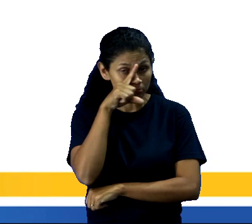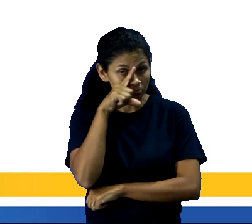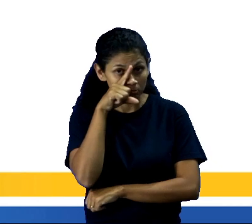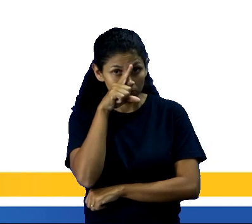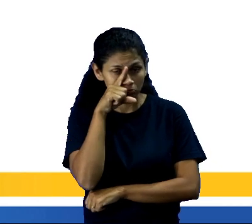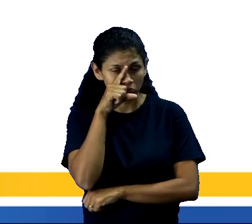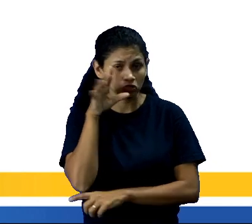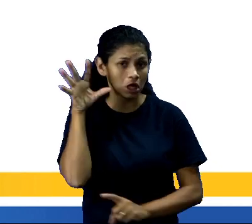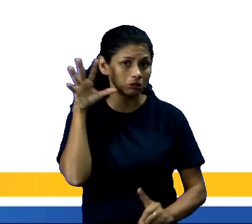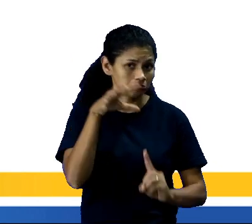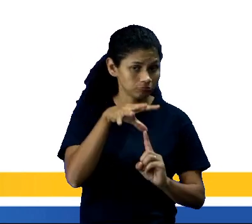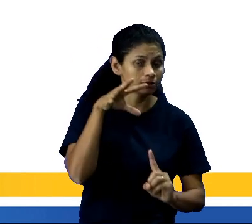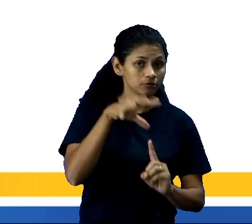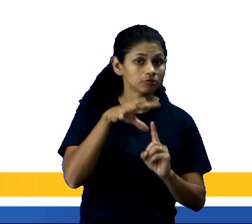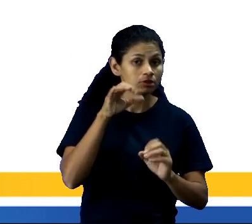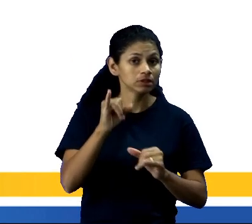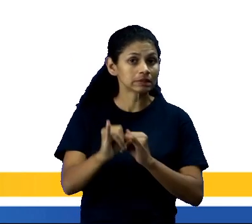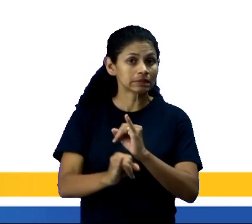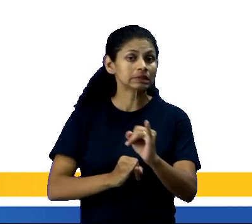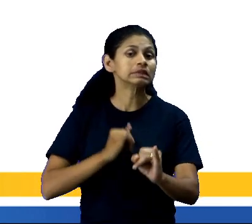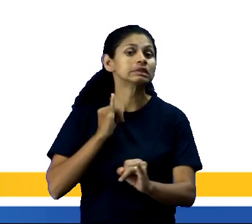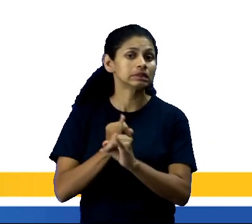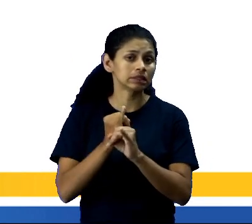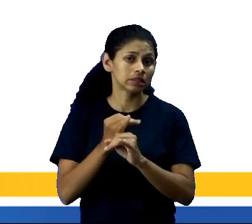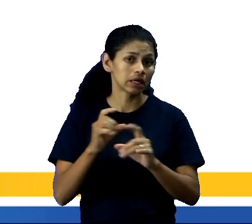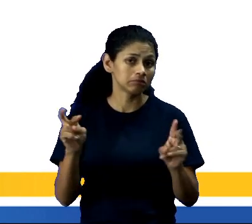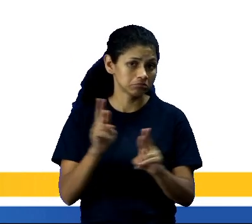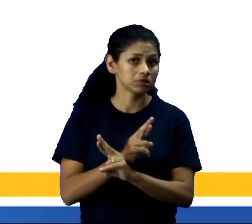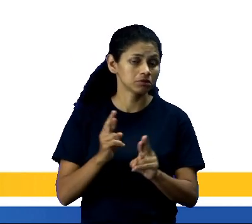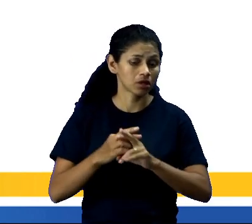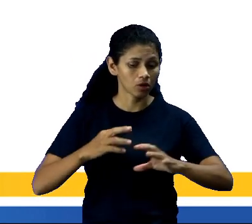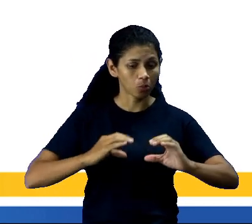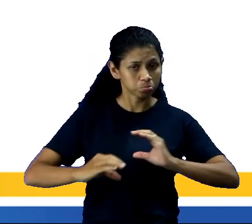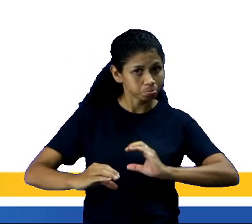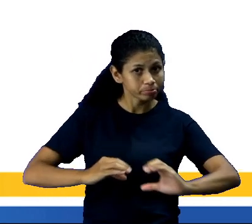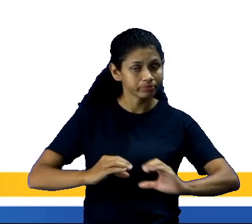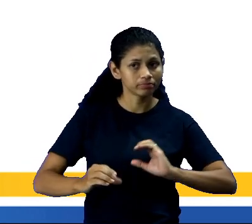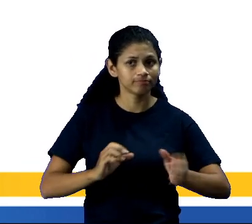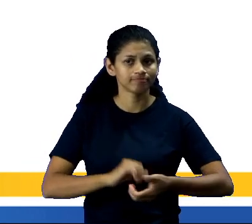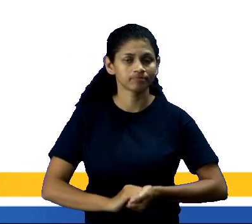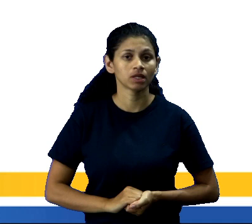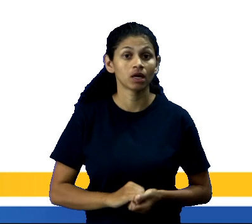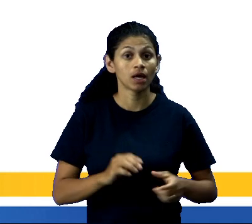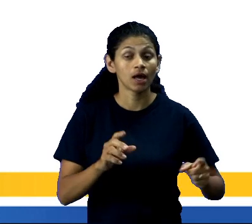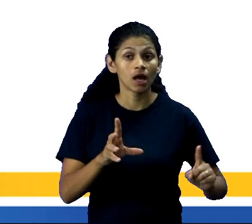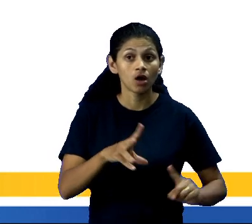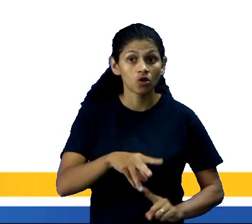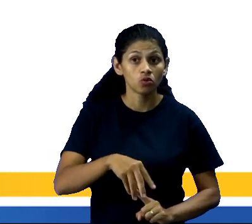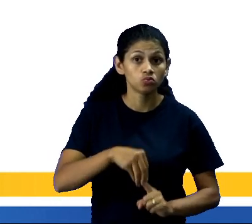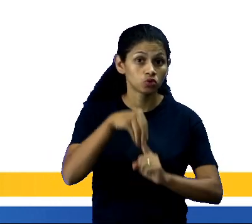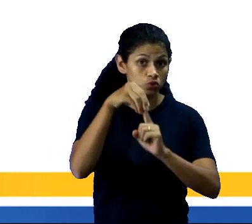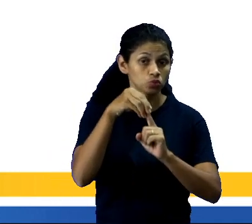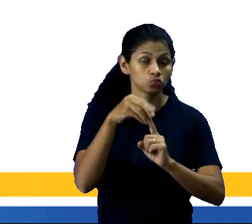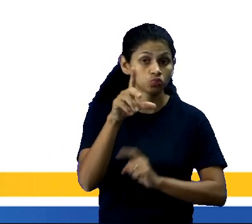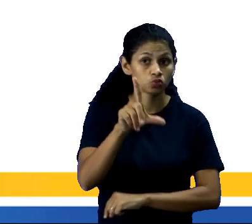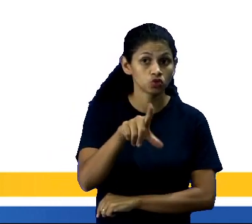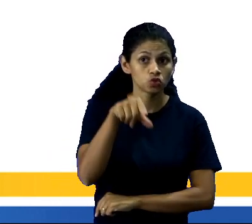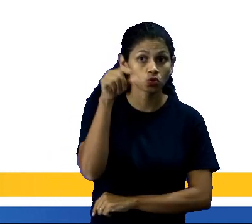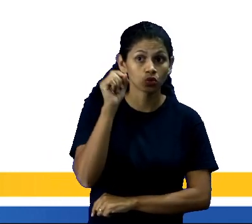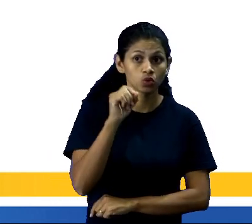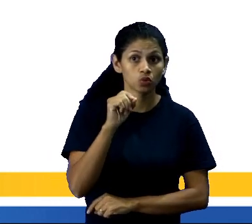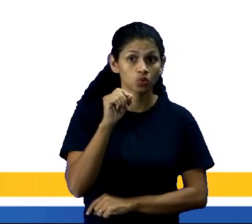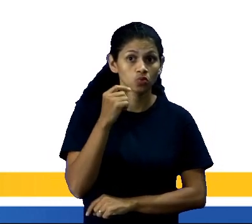ser influenciado pela internet em relação a um comentário. Aí eu tirei um comentário dessa leitura, né, da seleção, da